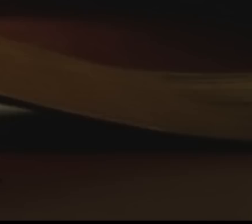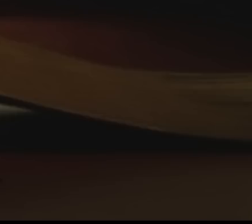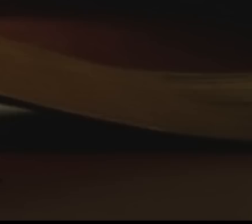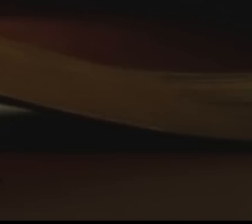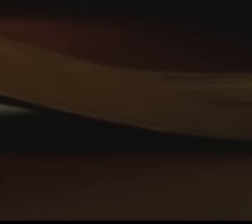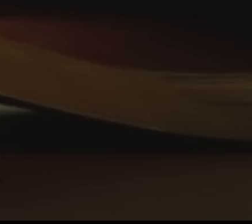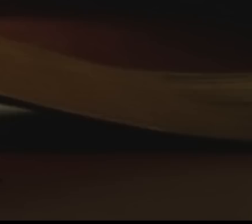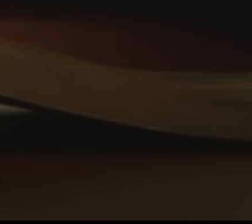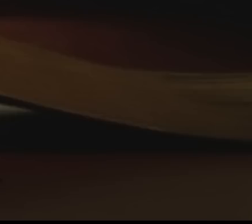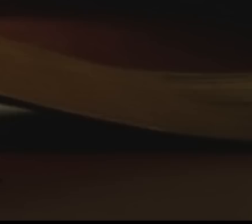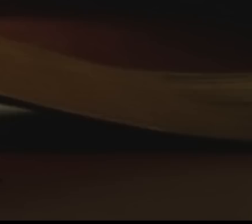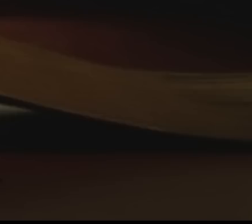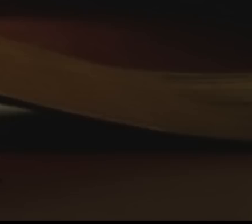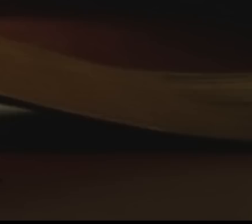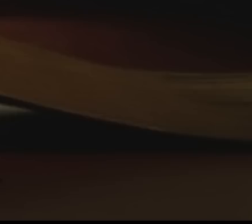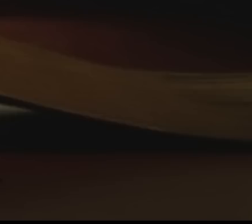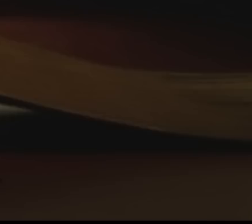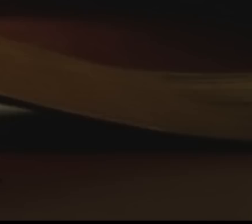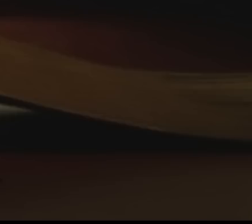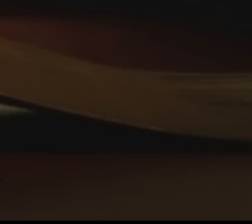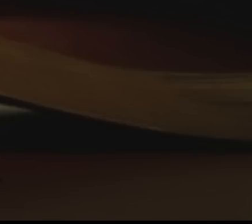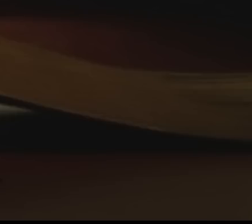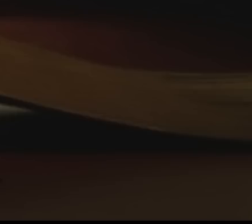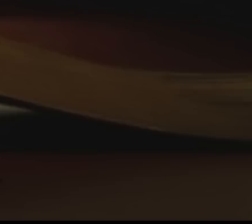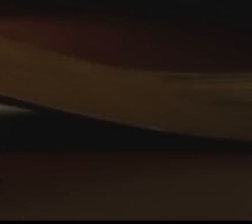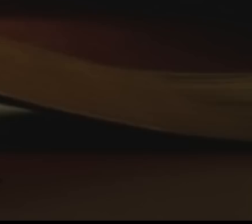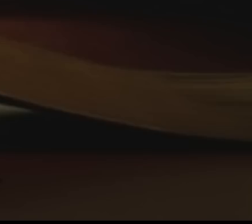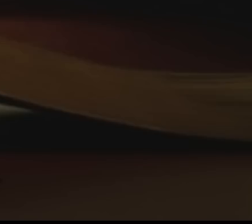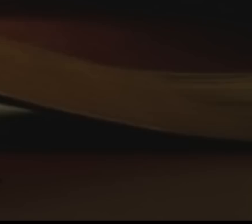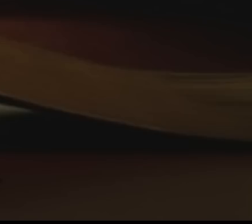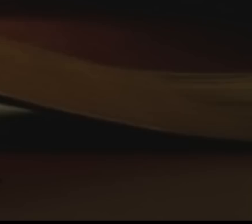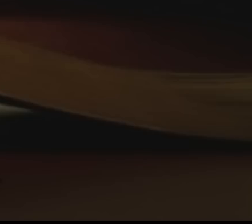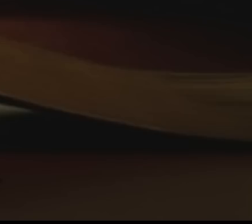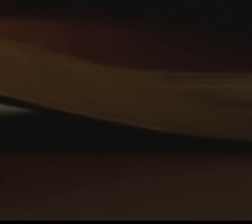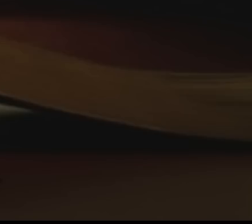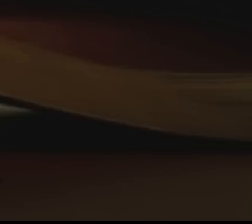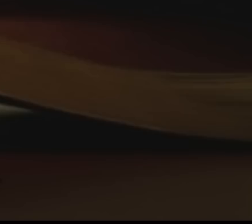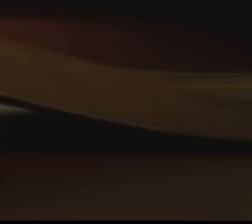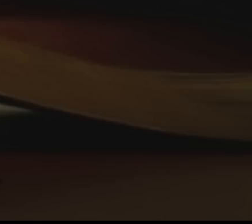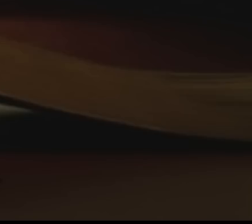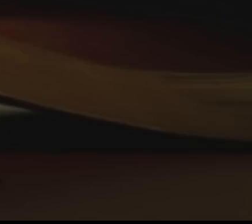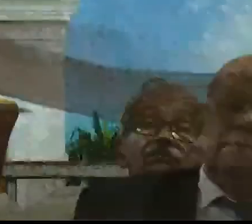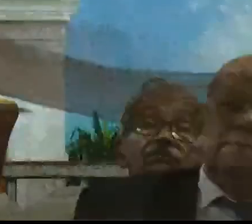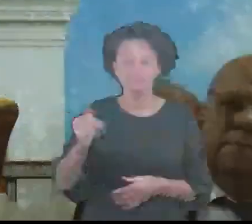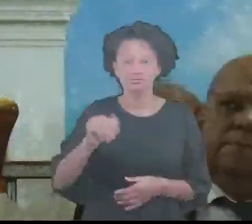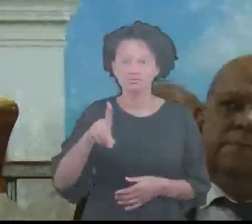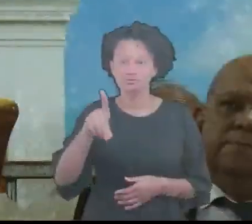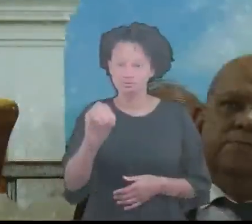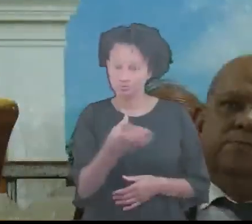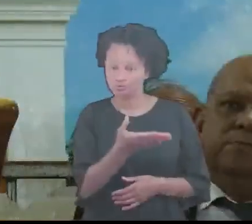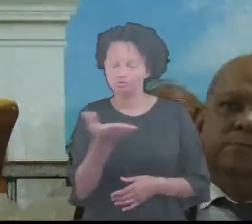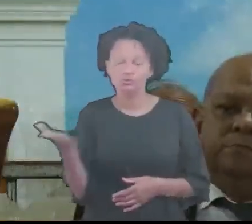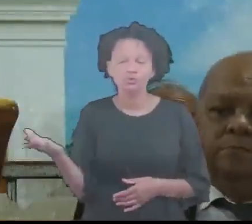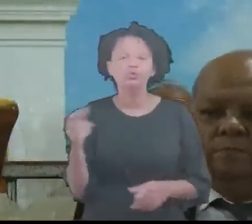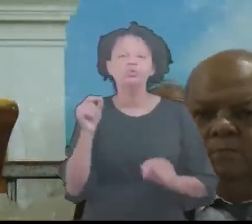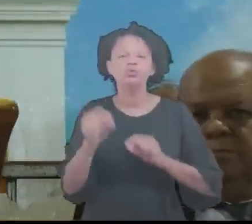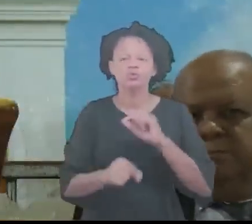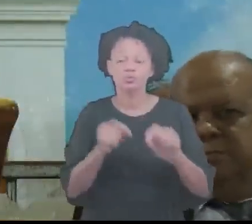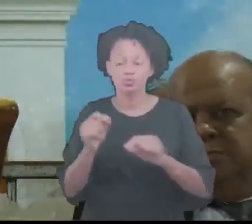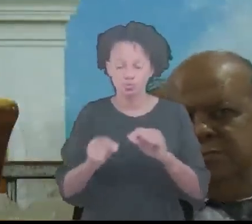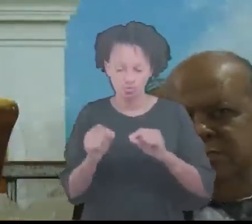perfume. Irmãos amados, o que é que representa esse nardo? Esse nardo,